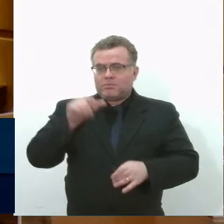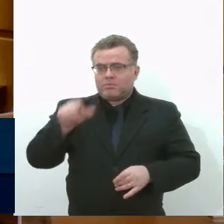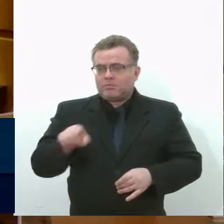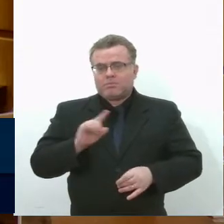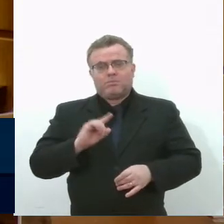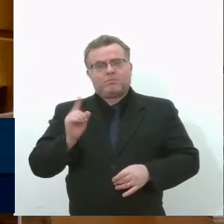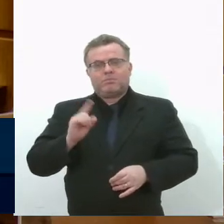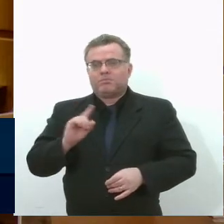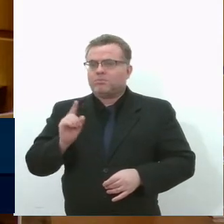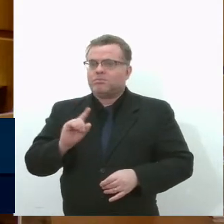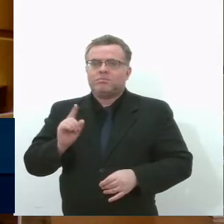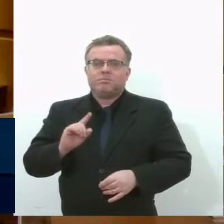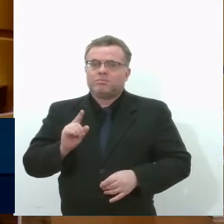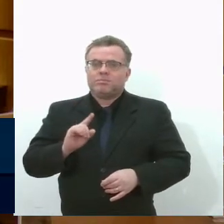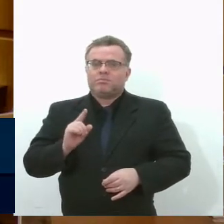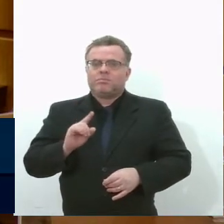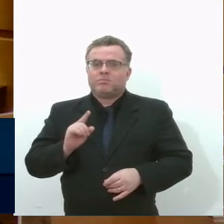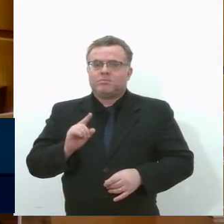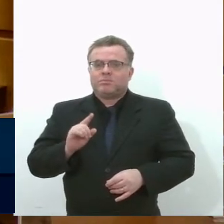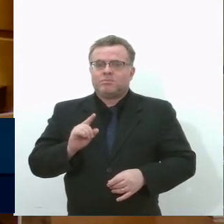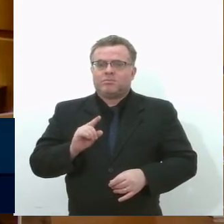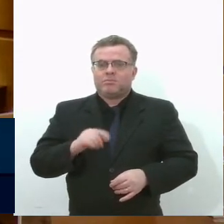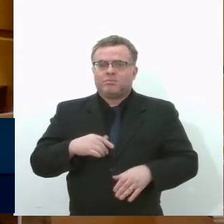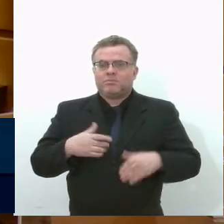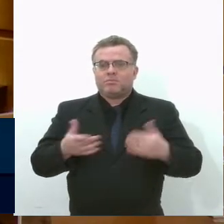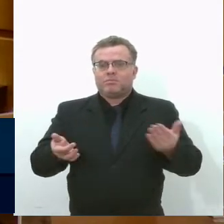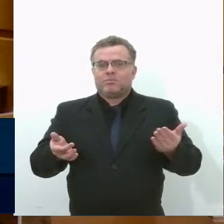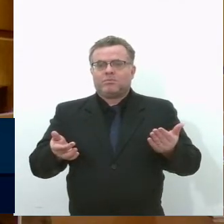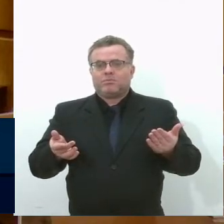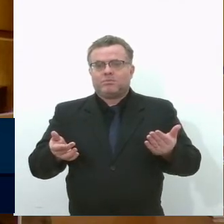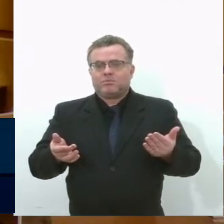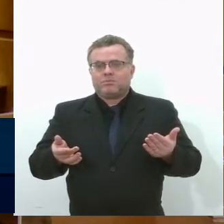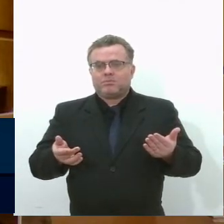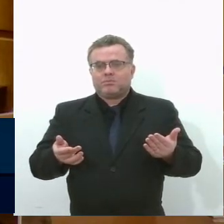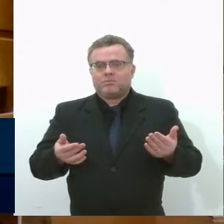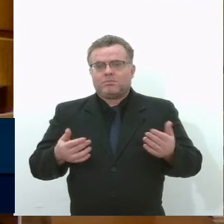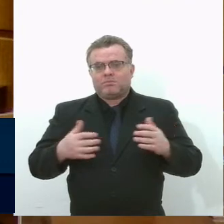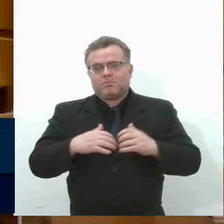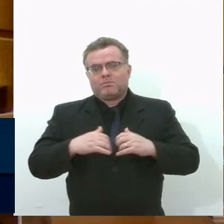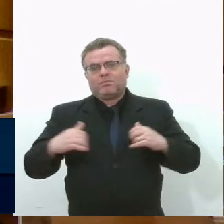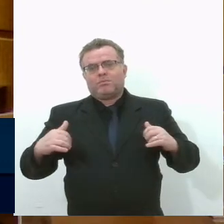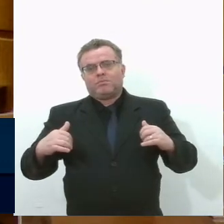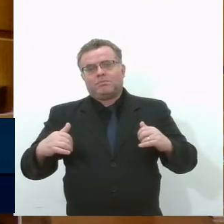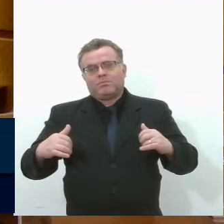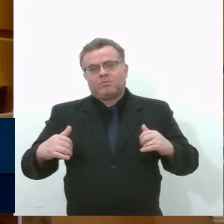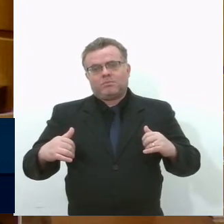Jabotiana, porque eleitoralmente são lugares que já estão em Aracaju.